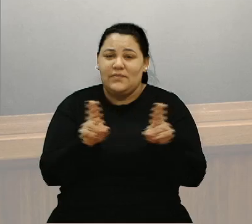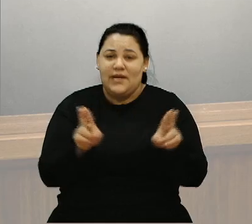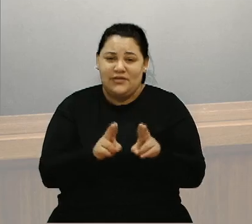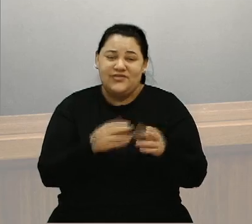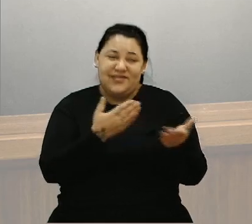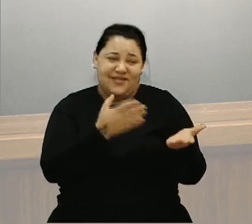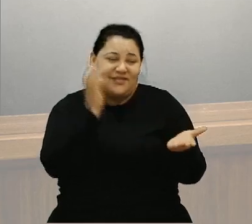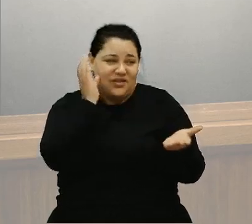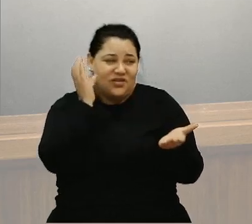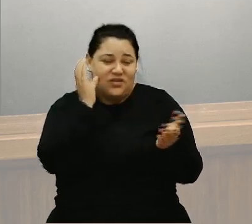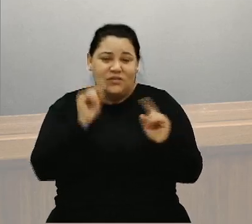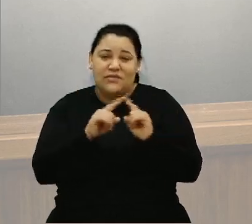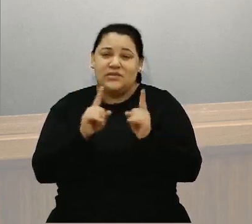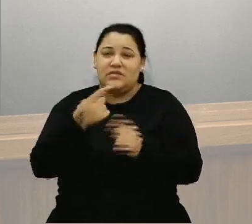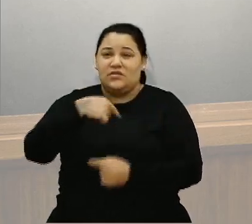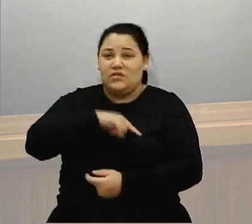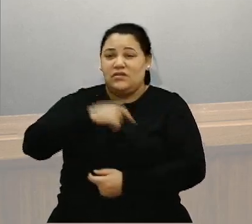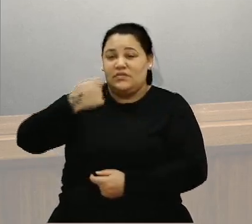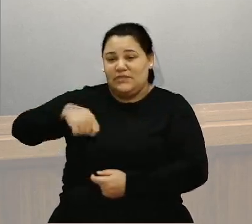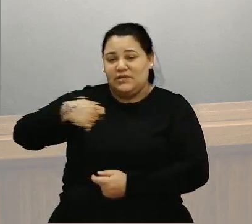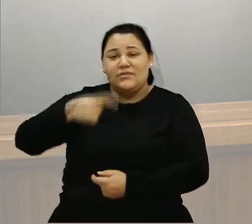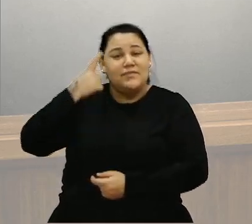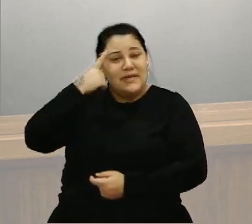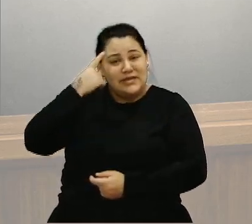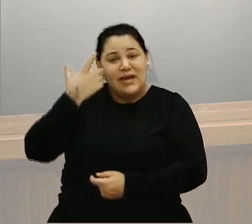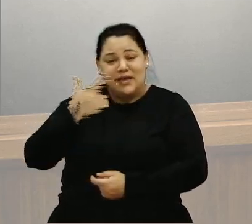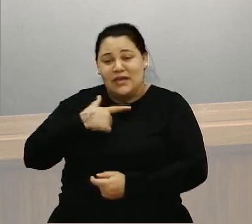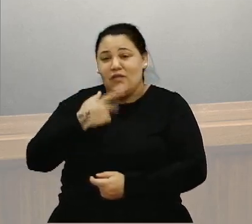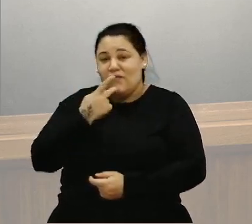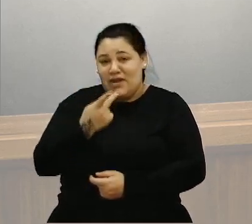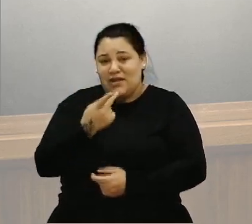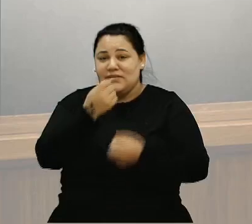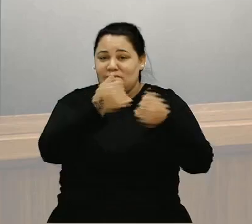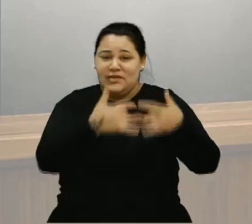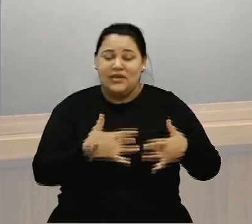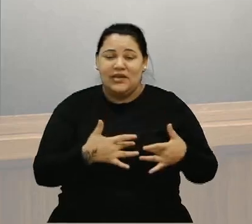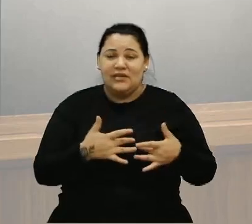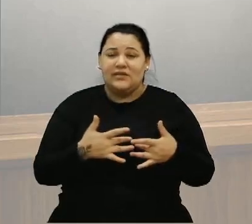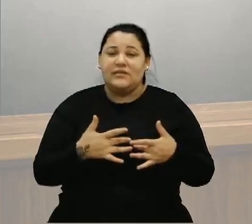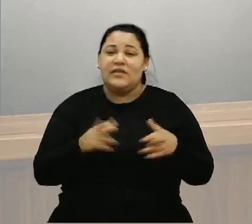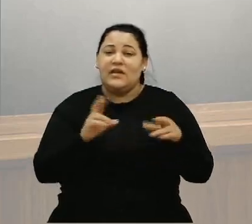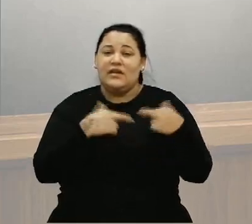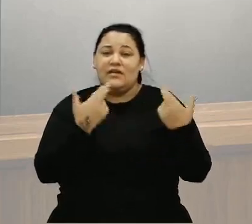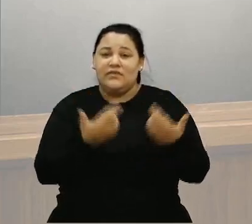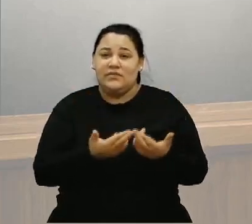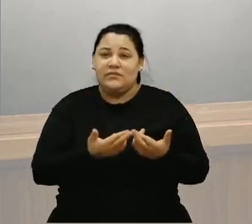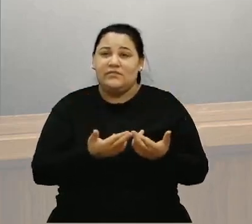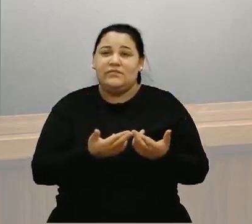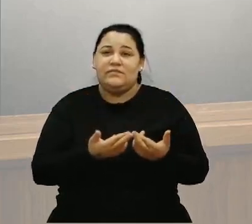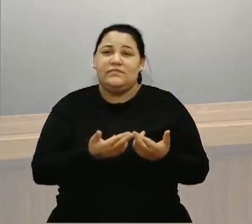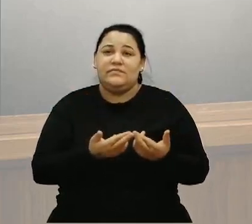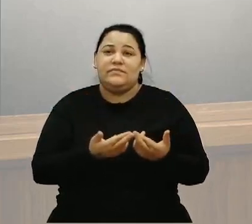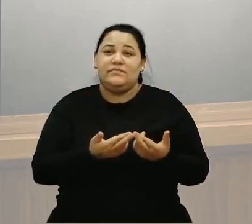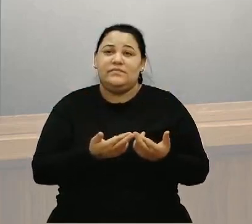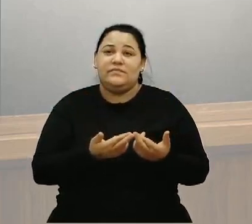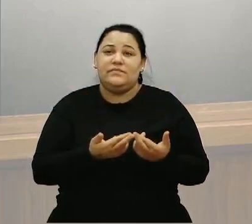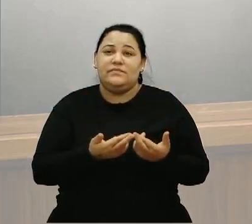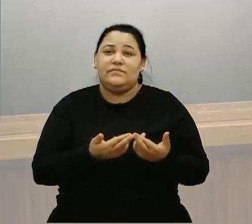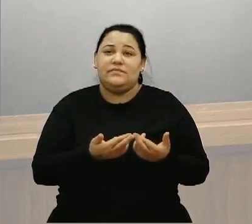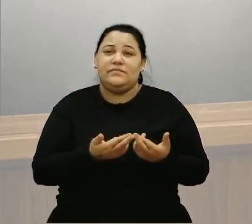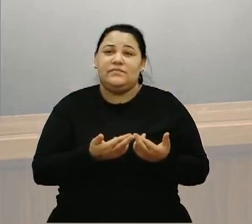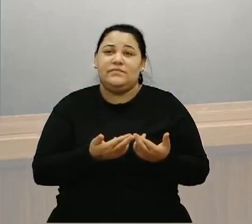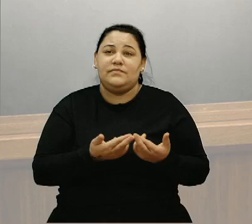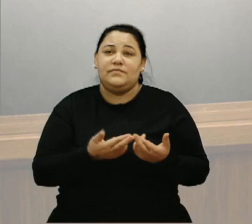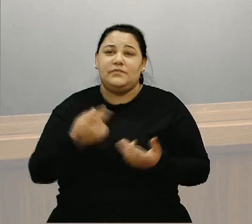que pensar também, e eu coloquei isso naquela reunião e insisto, nas nossas crianças que não